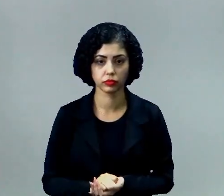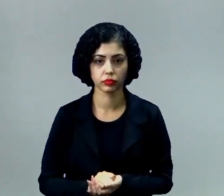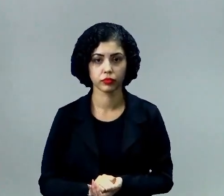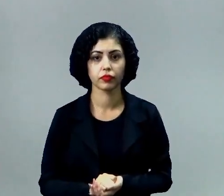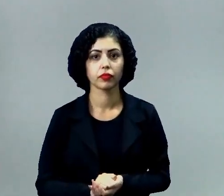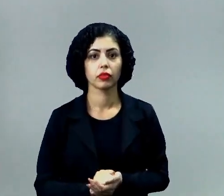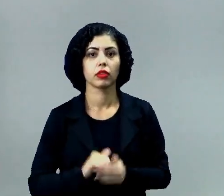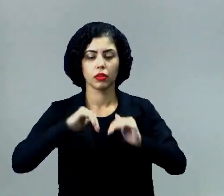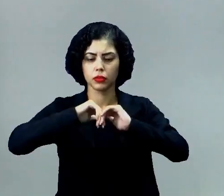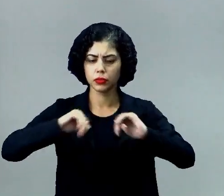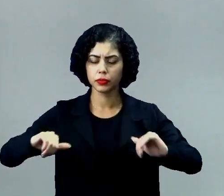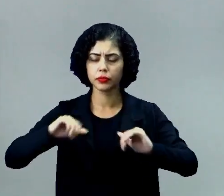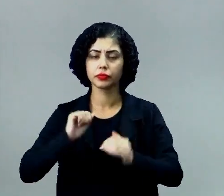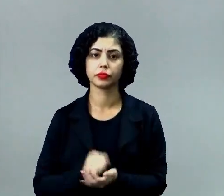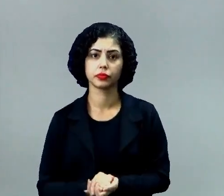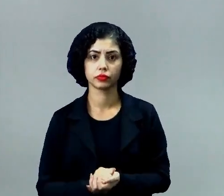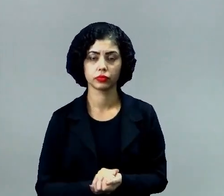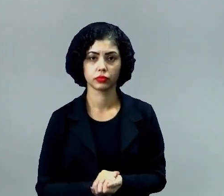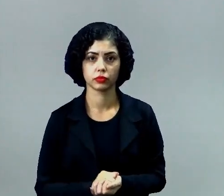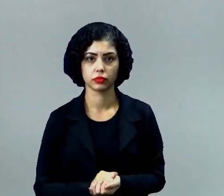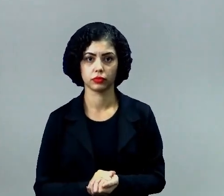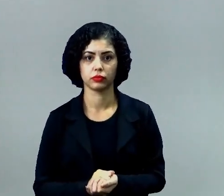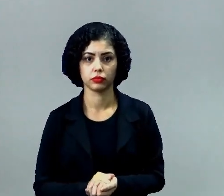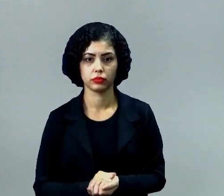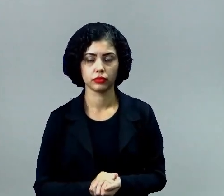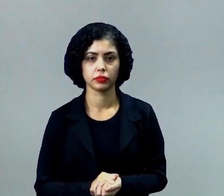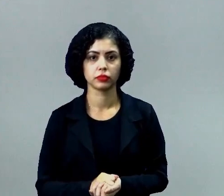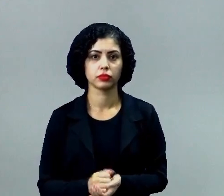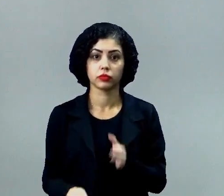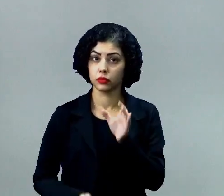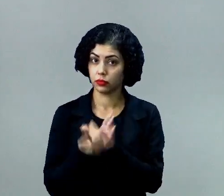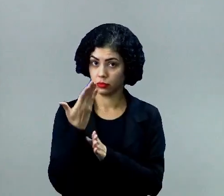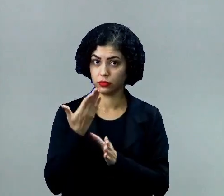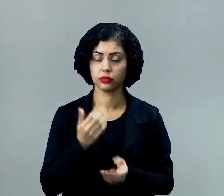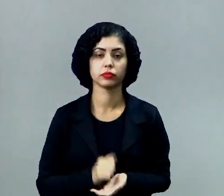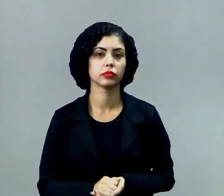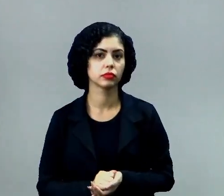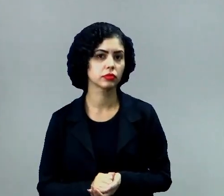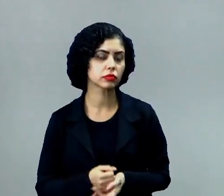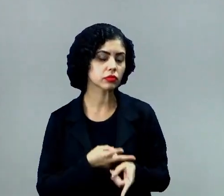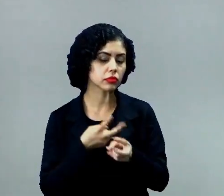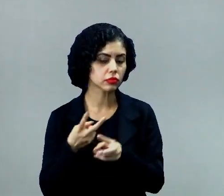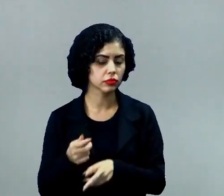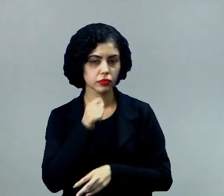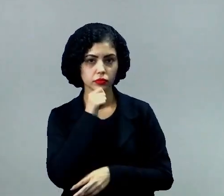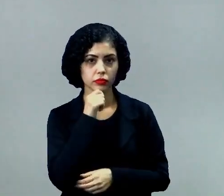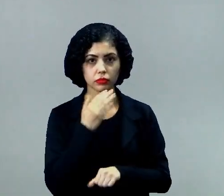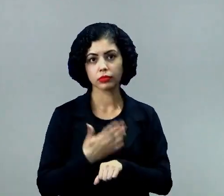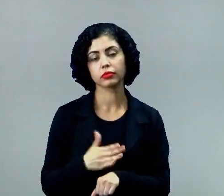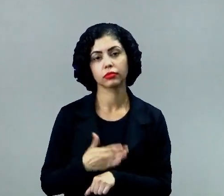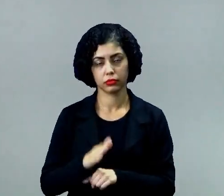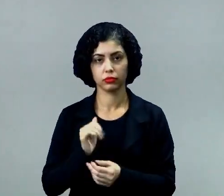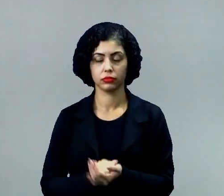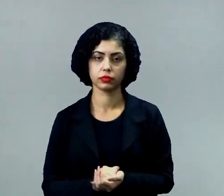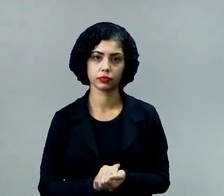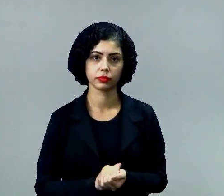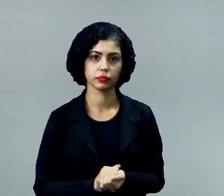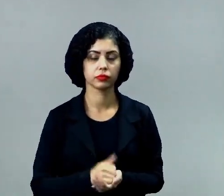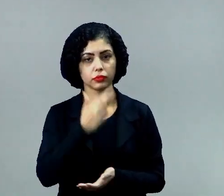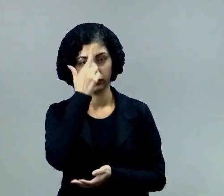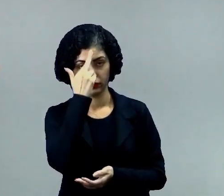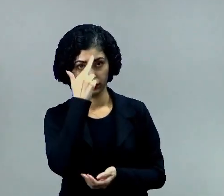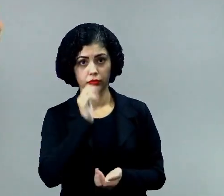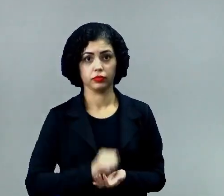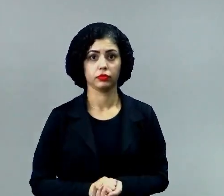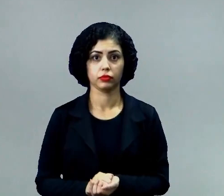essa subdivisão e o que ela gerou e é uma criação muito perspicaz de uma prática que eu acho que seja comum